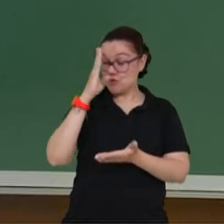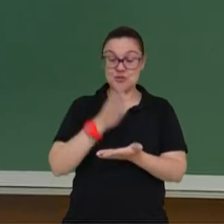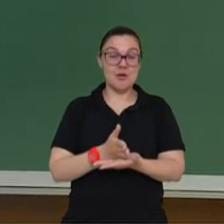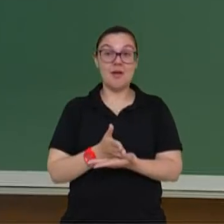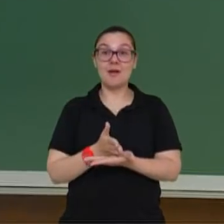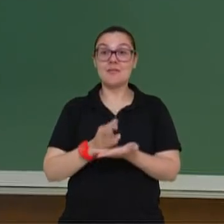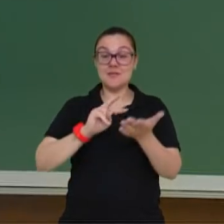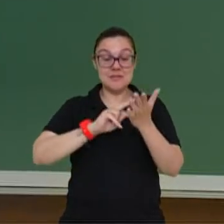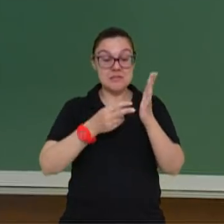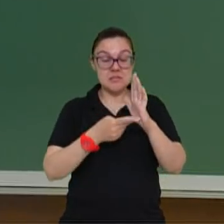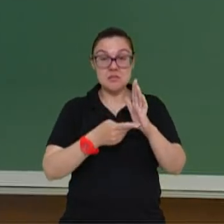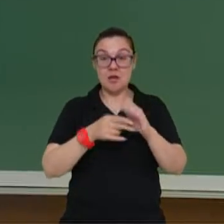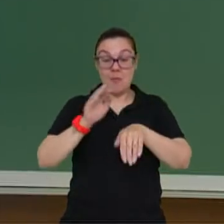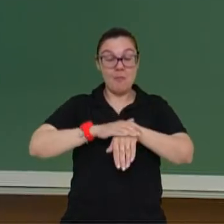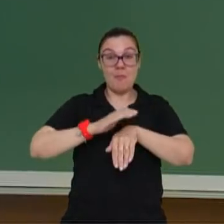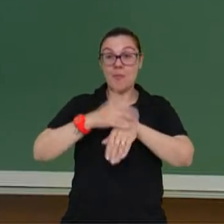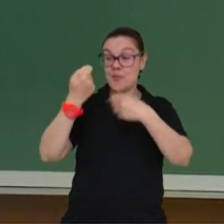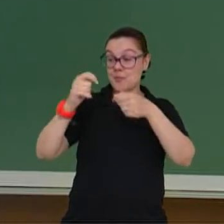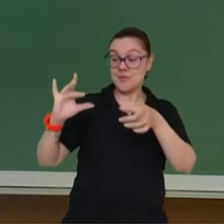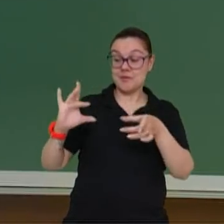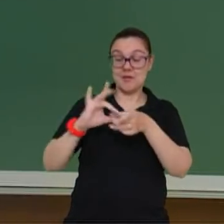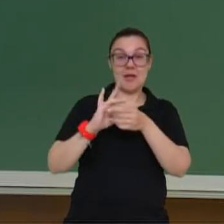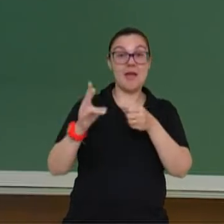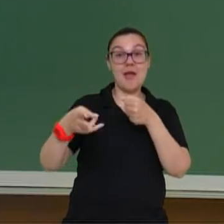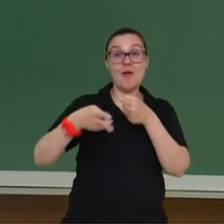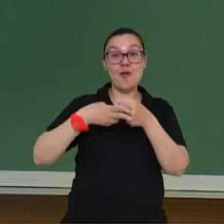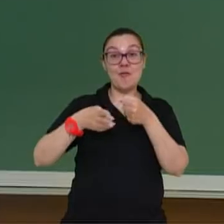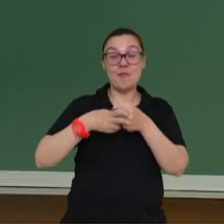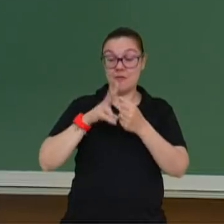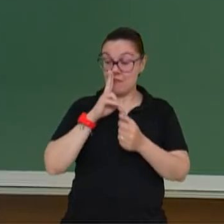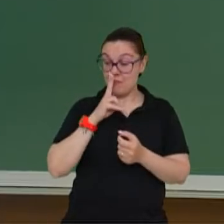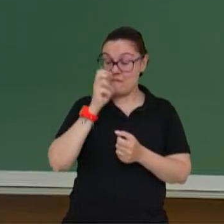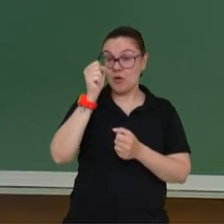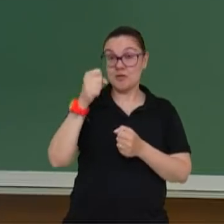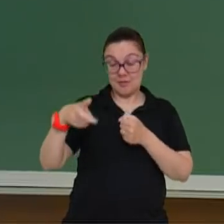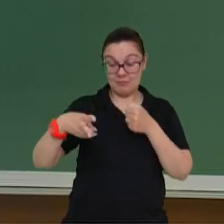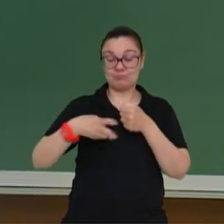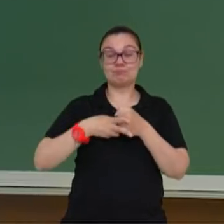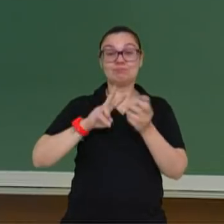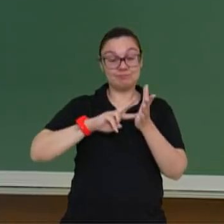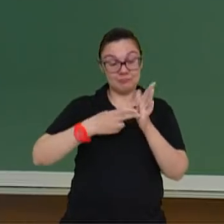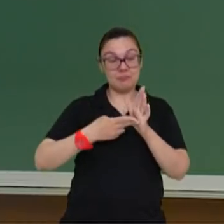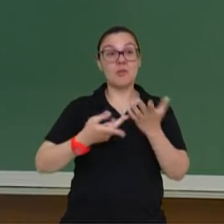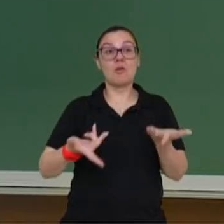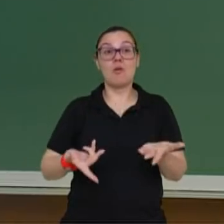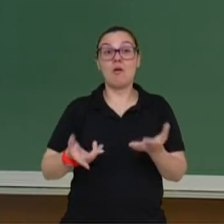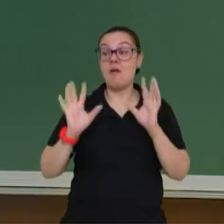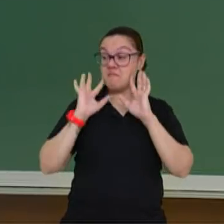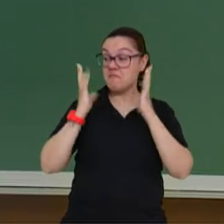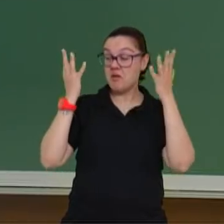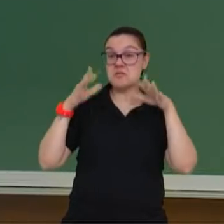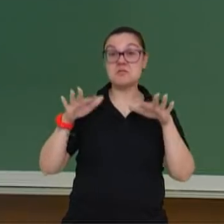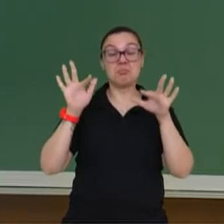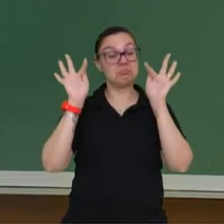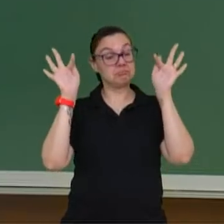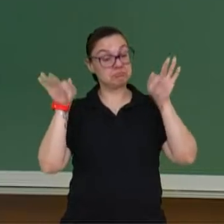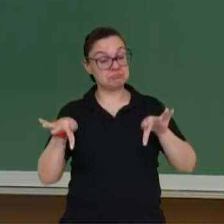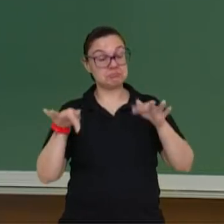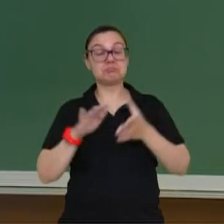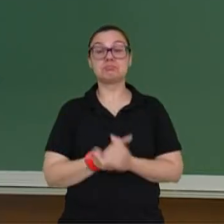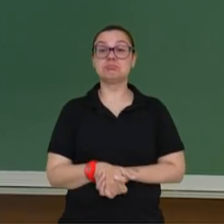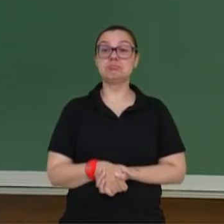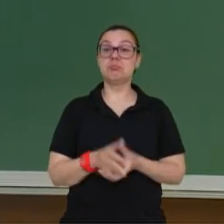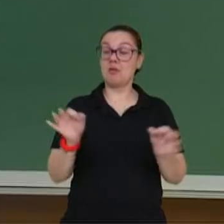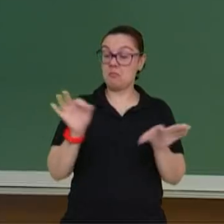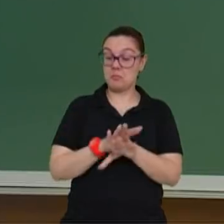têm um significado por si próprio. São verbos significativos. Então, a festa acabou, pronto,